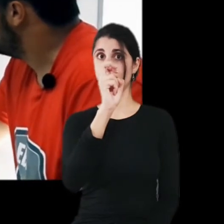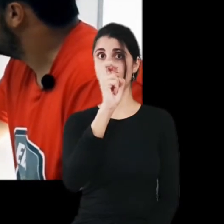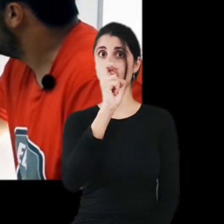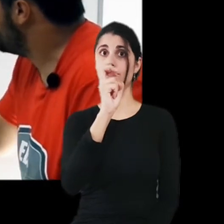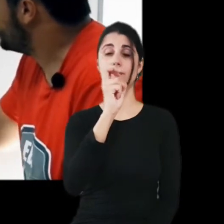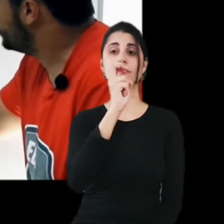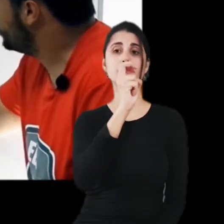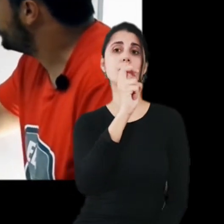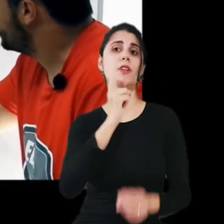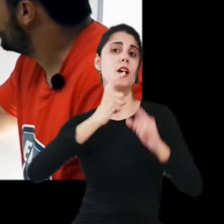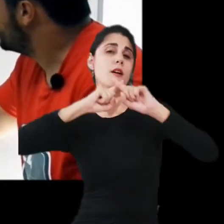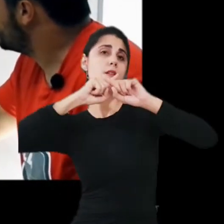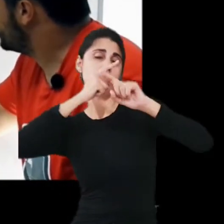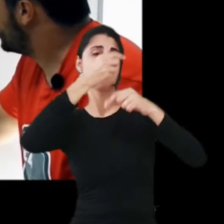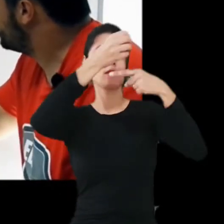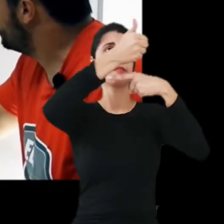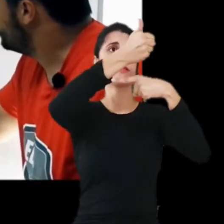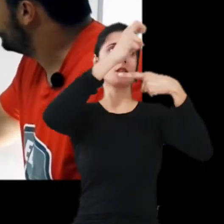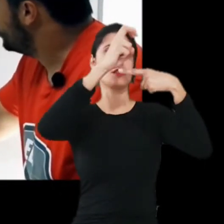100 vezes